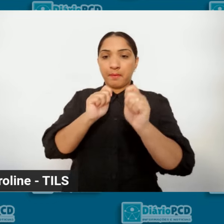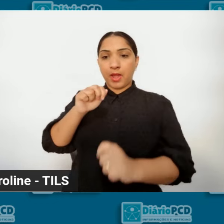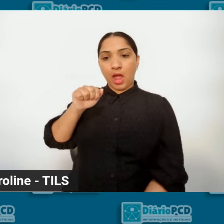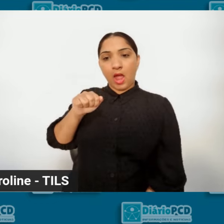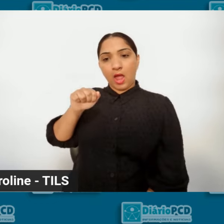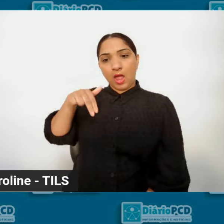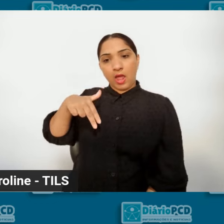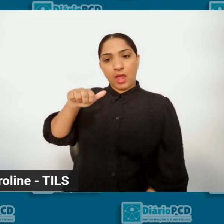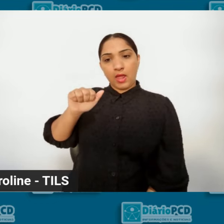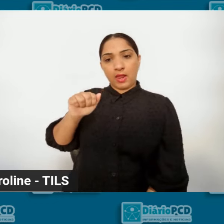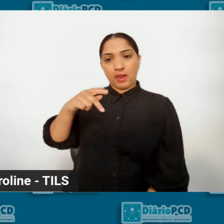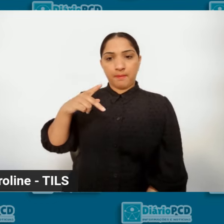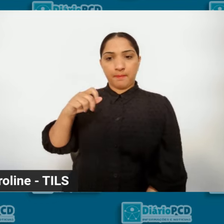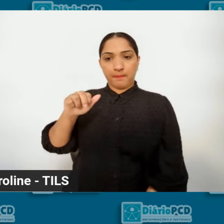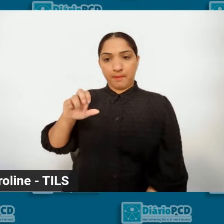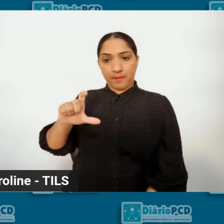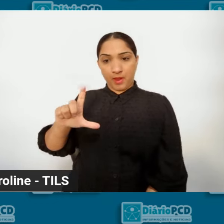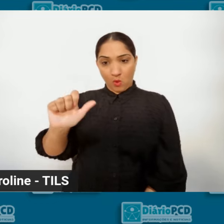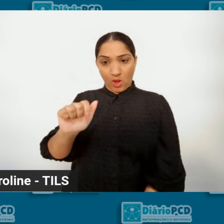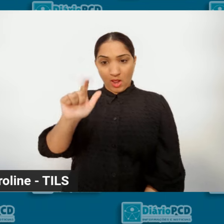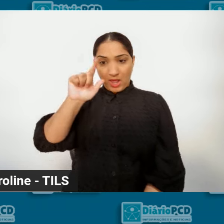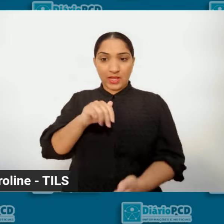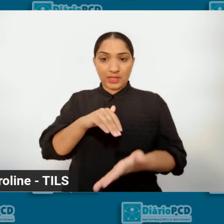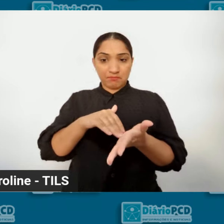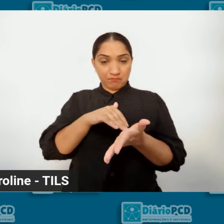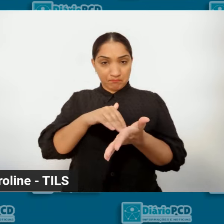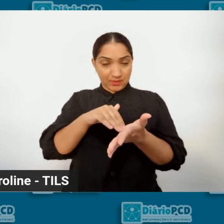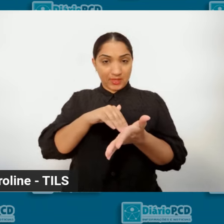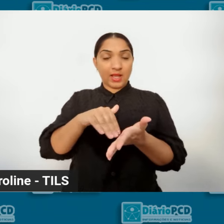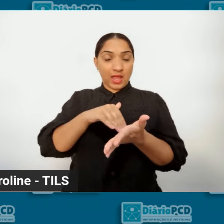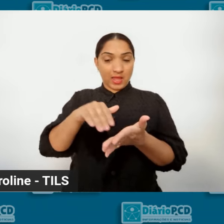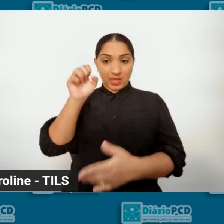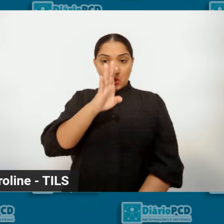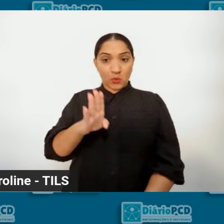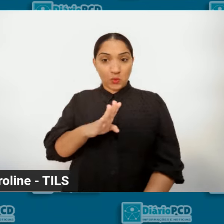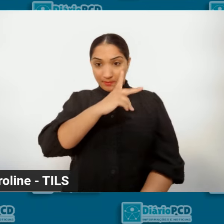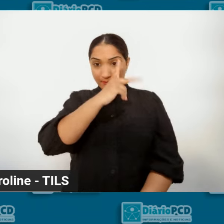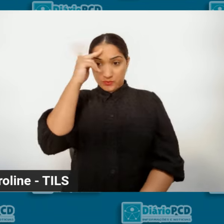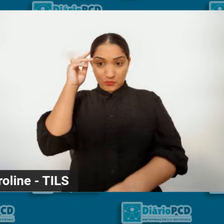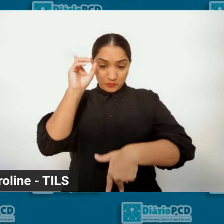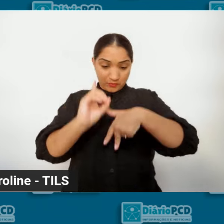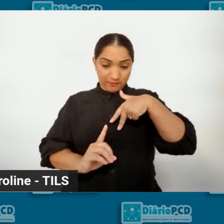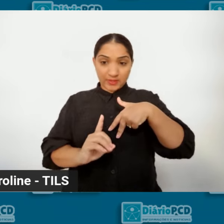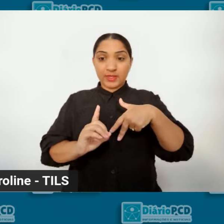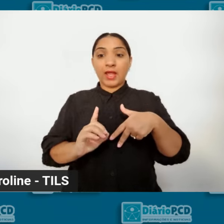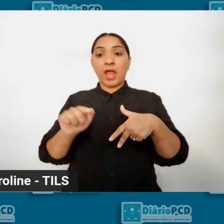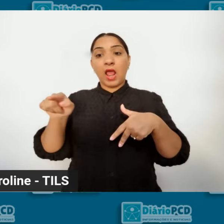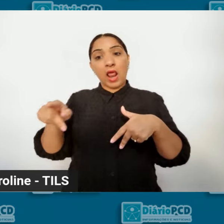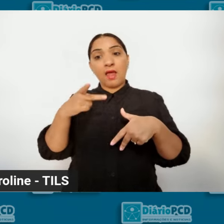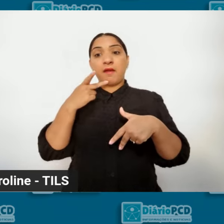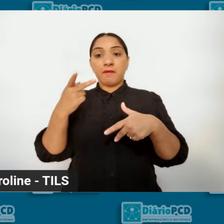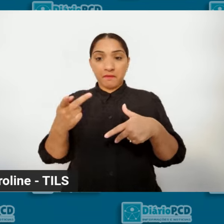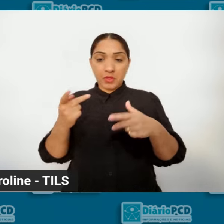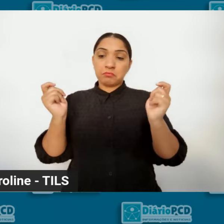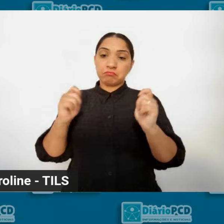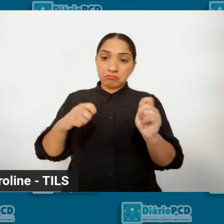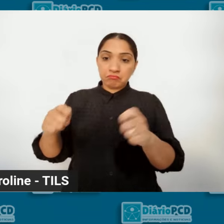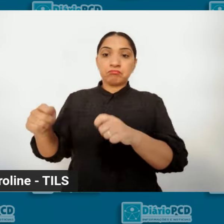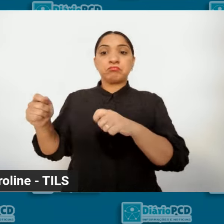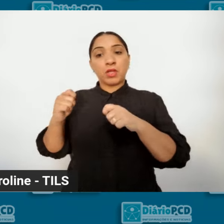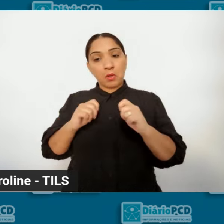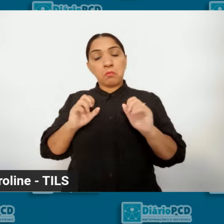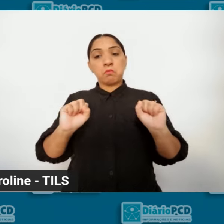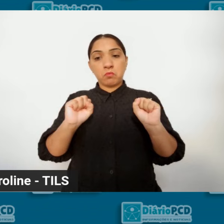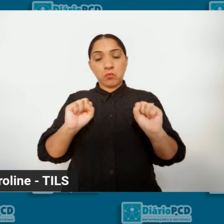dos direitos das pessoas com deficiência, que falou, inclusive, sobre o que poderia e deveria acontecer na Conferência Nacional